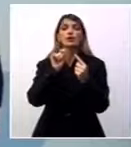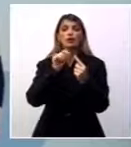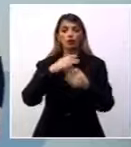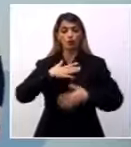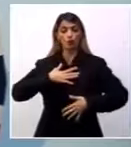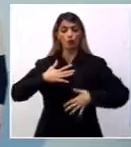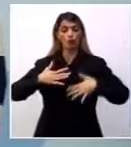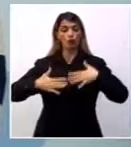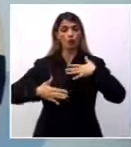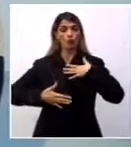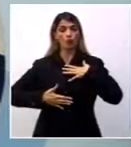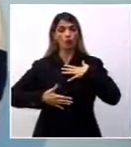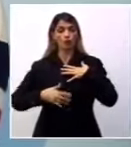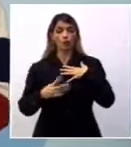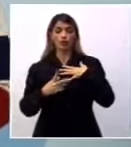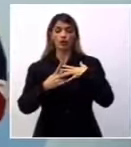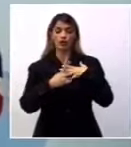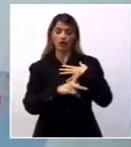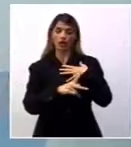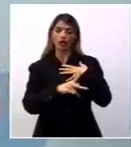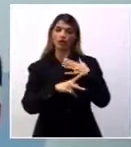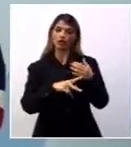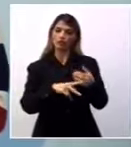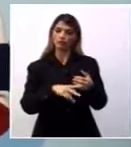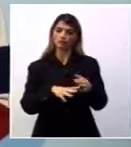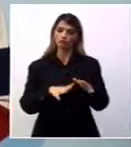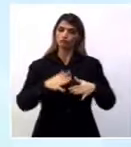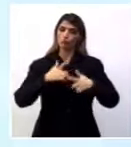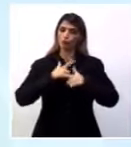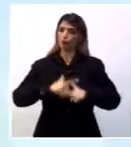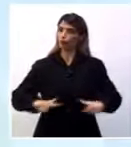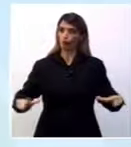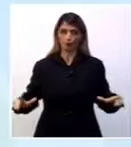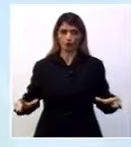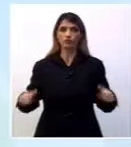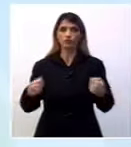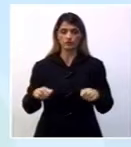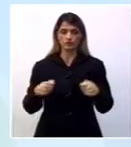do seu companheiro, ok? Vamos lá? Próximo slide, por favor.